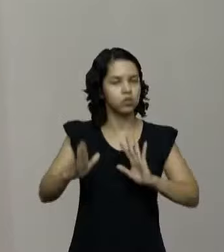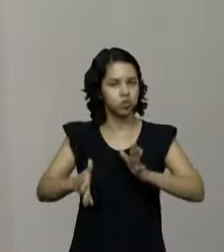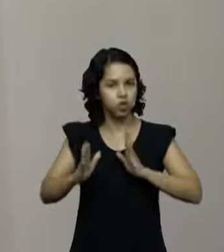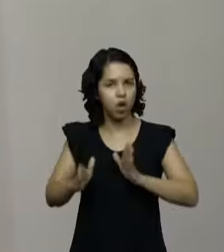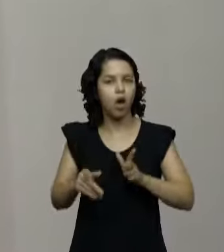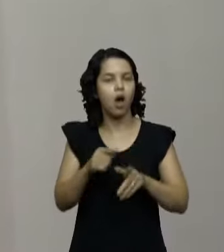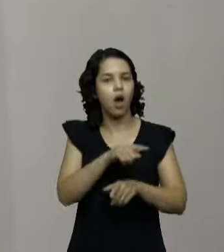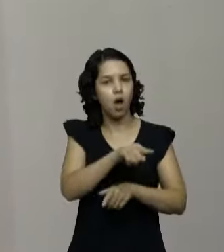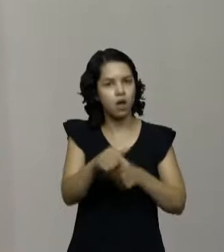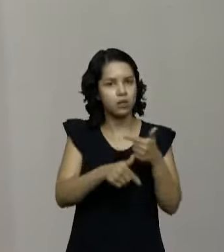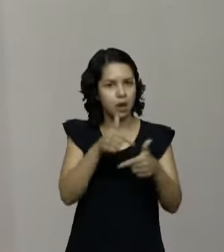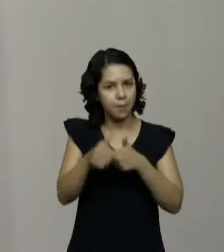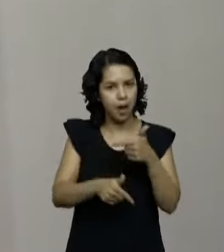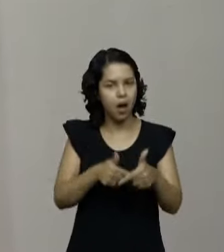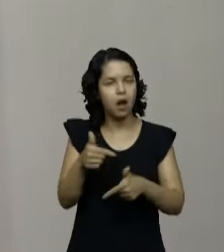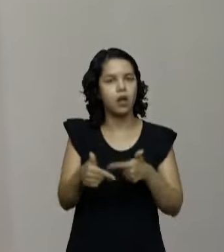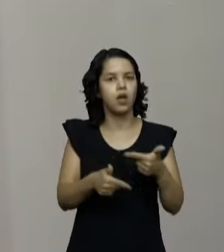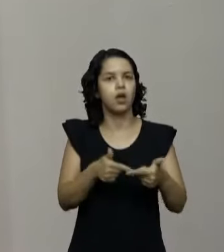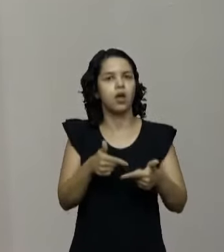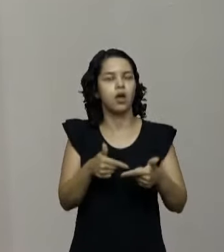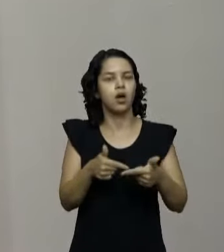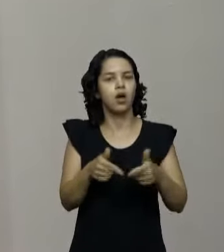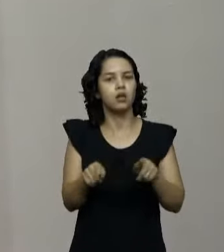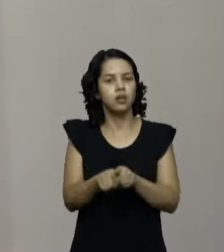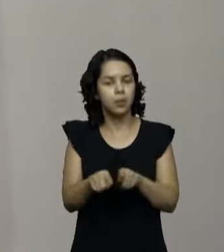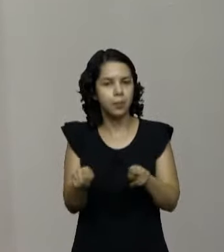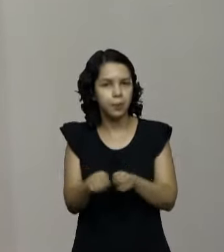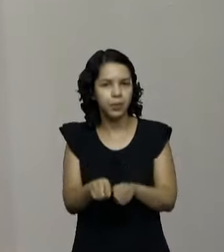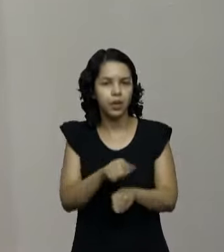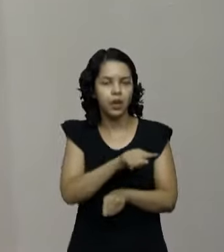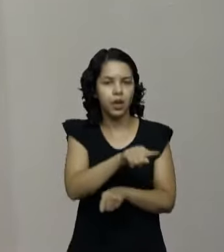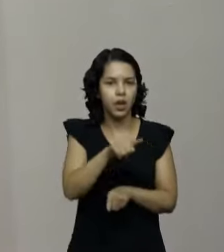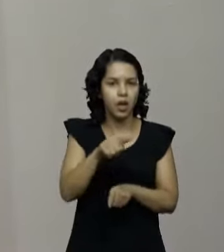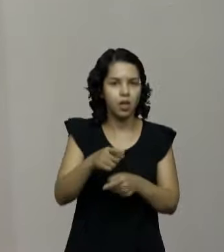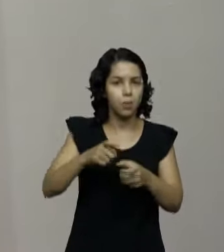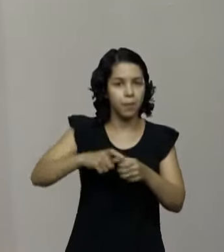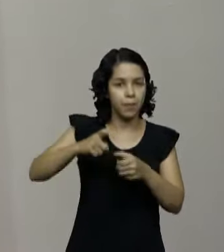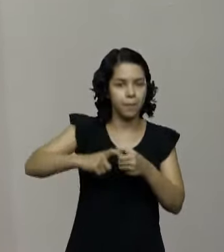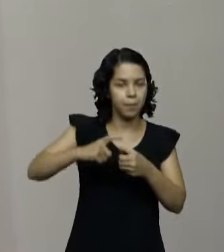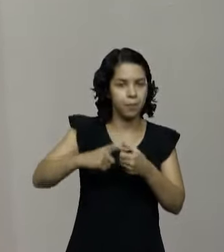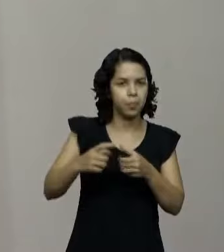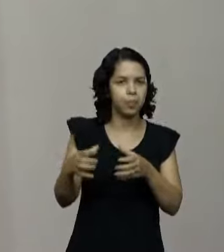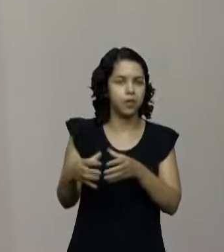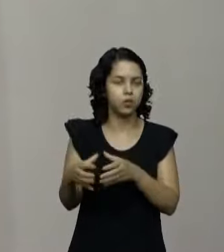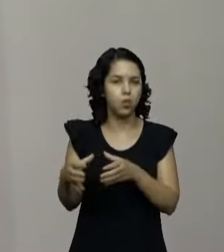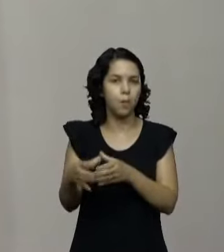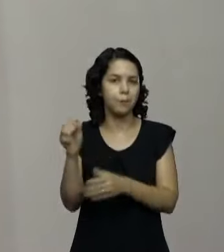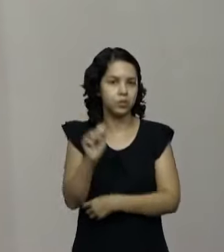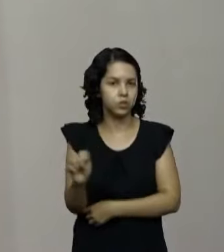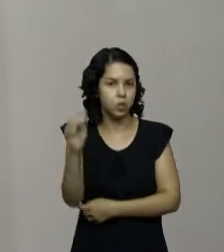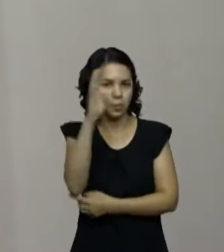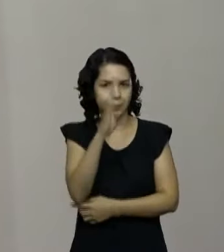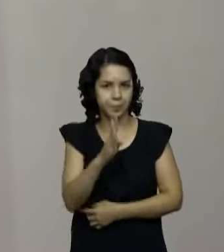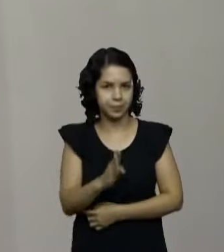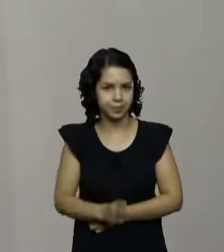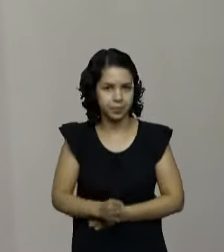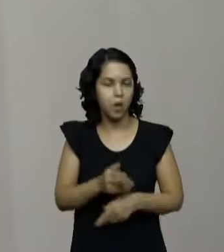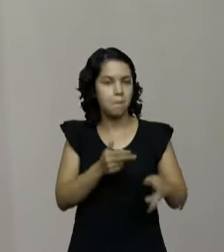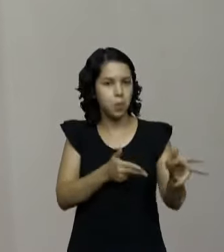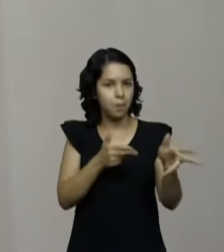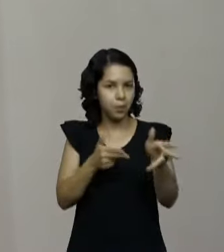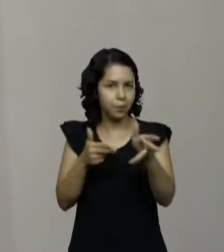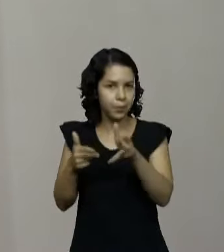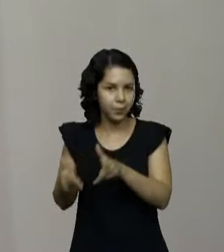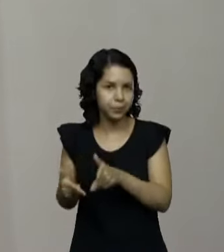Seleção Brasileira de Tiro, que tem representado Santa Catarina a nível de Brasil e